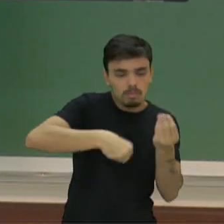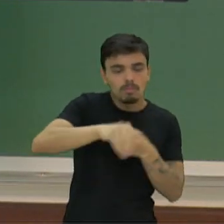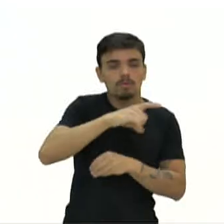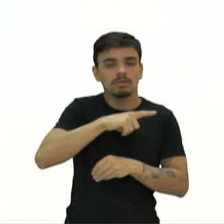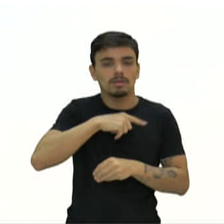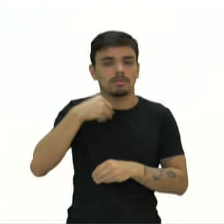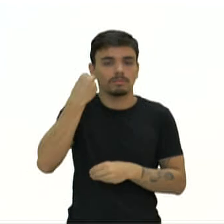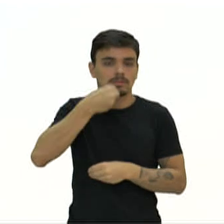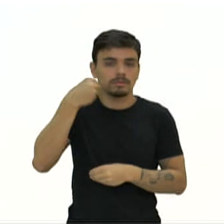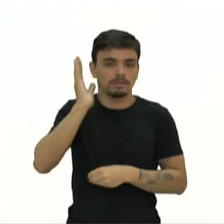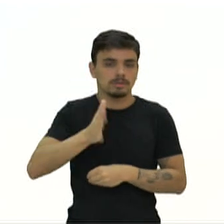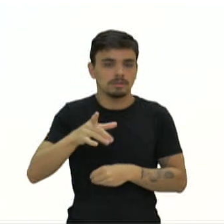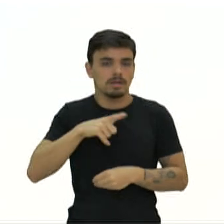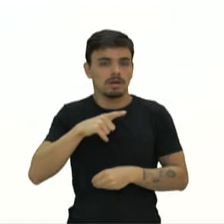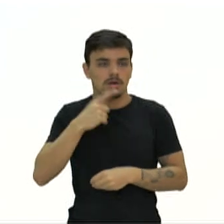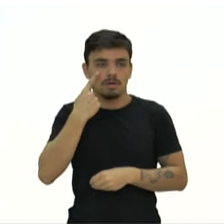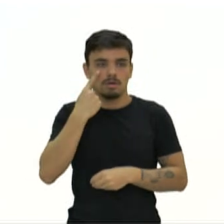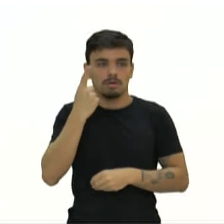verificaram que o